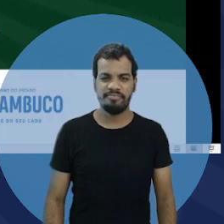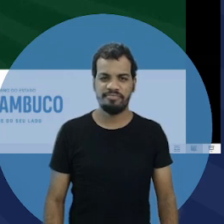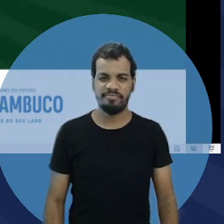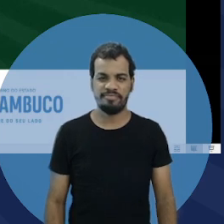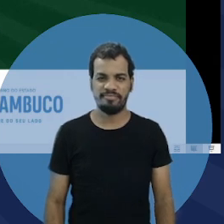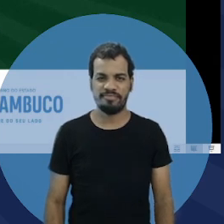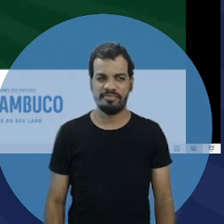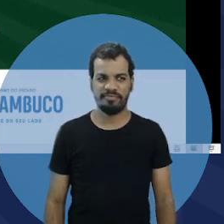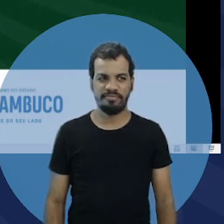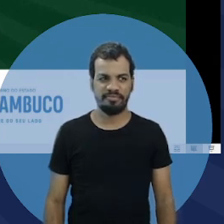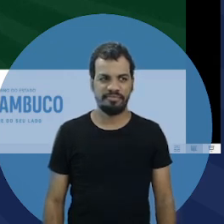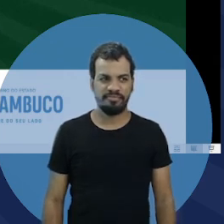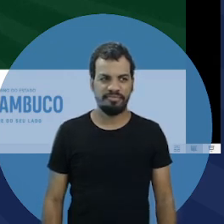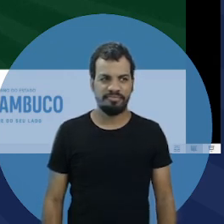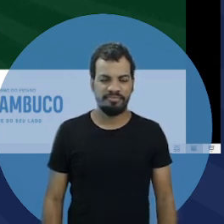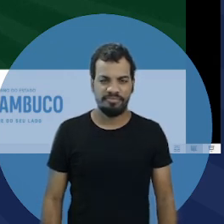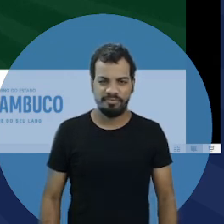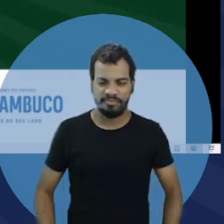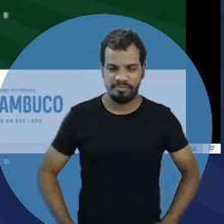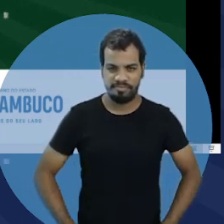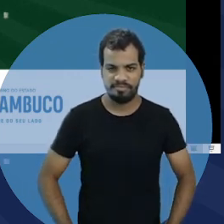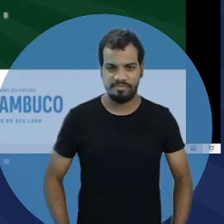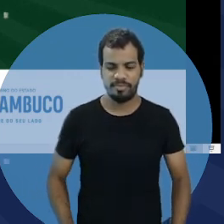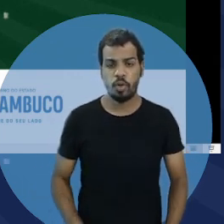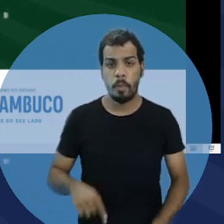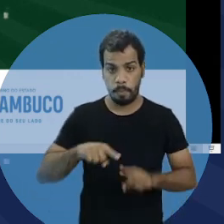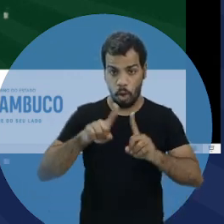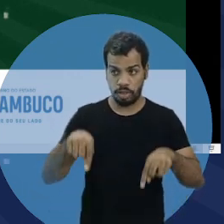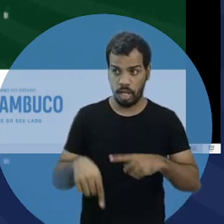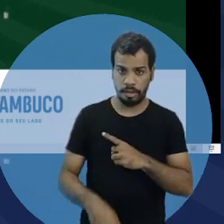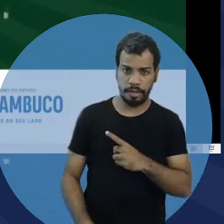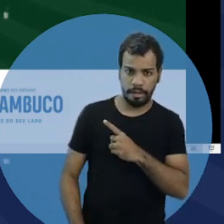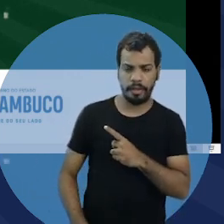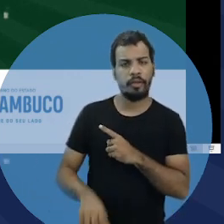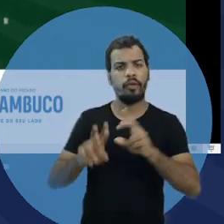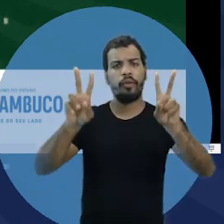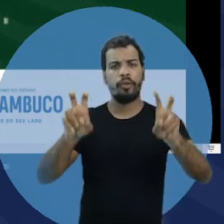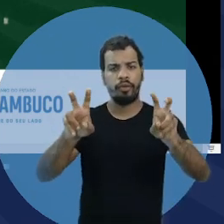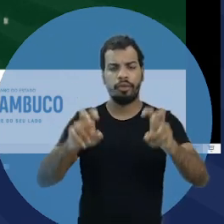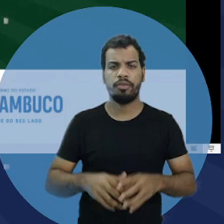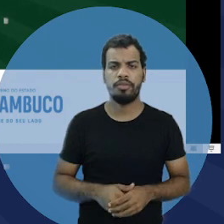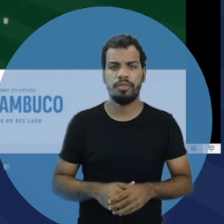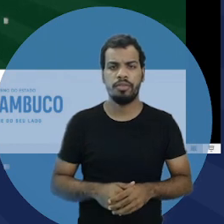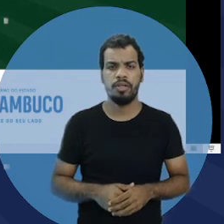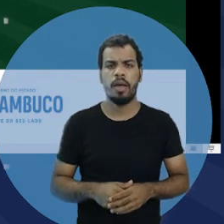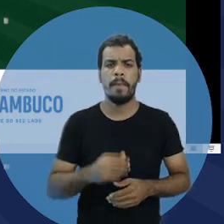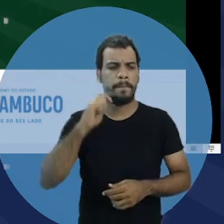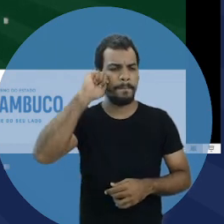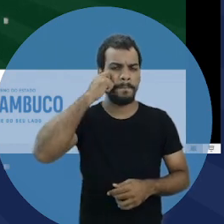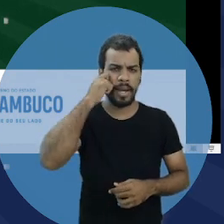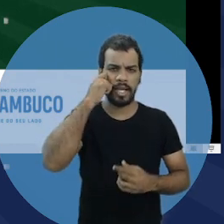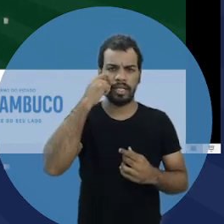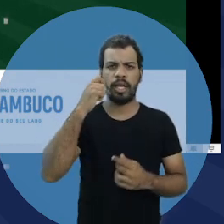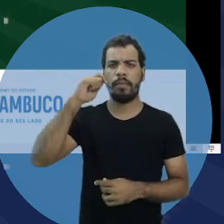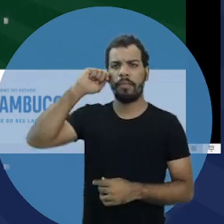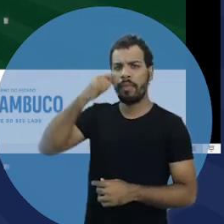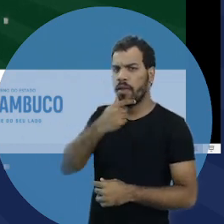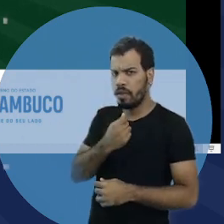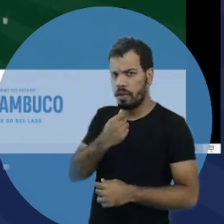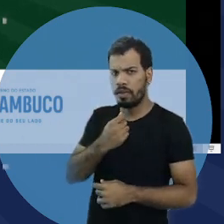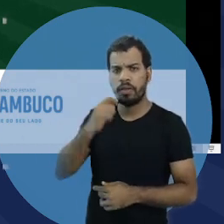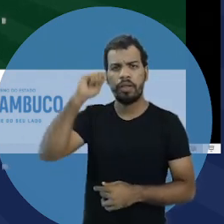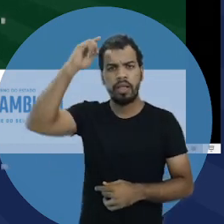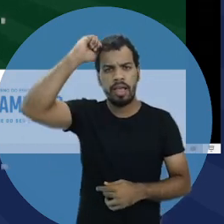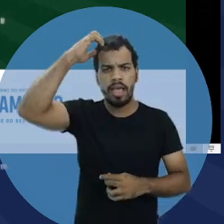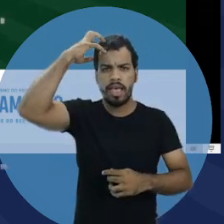O nosso projeto, ele chama Por Pretas pretos, crespas e crespes